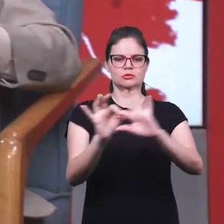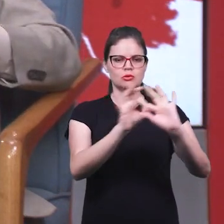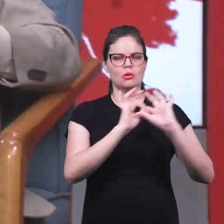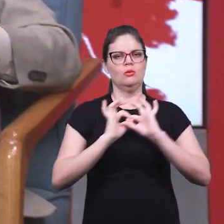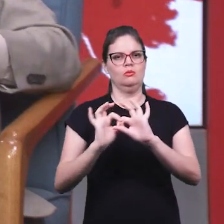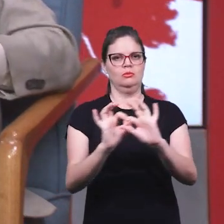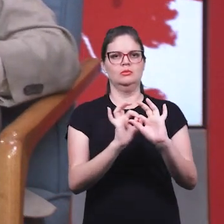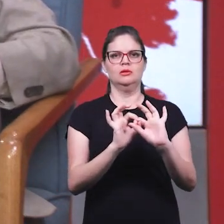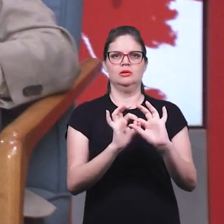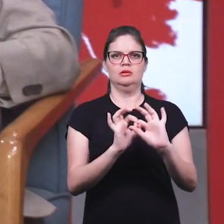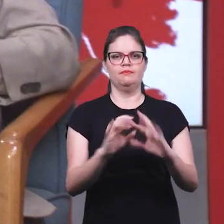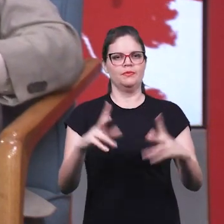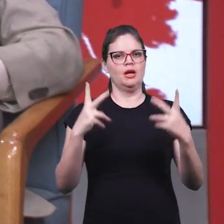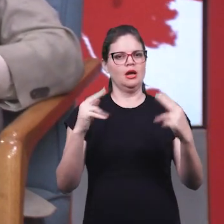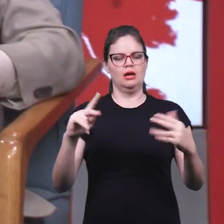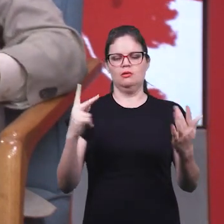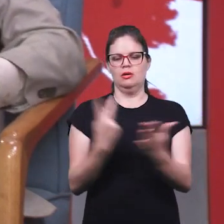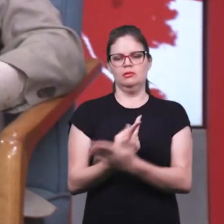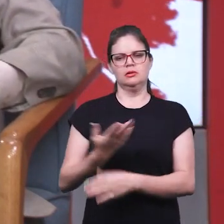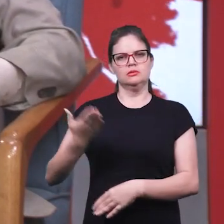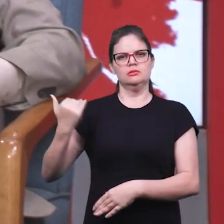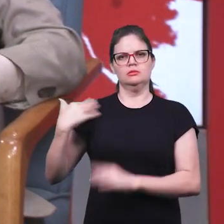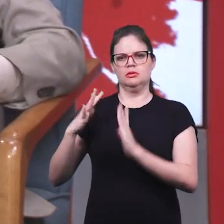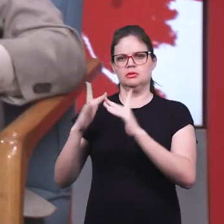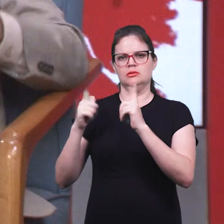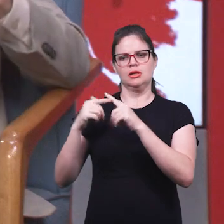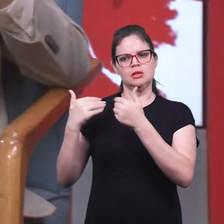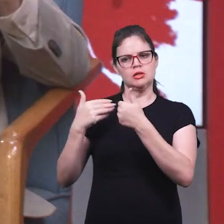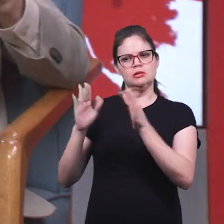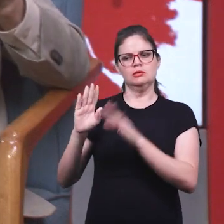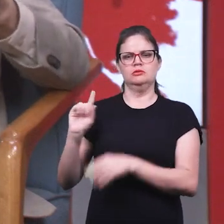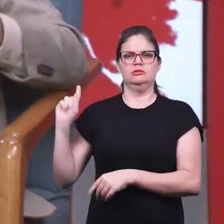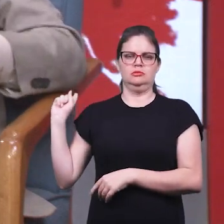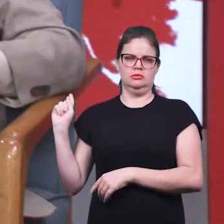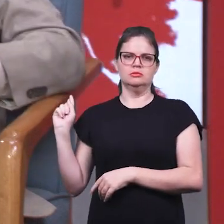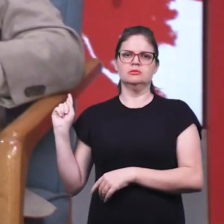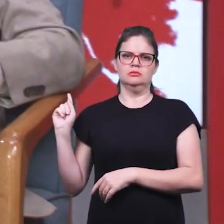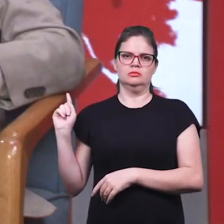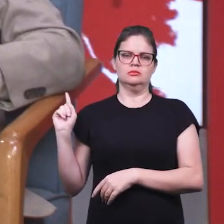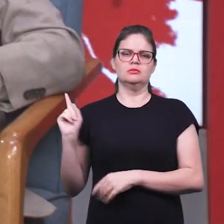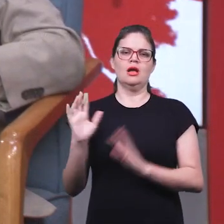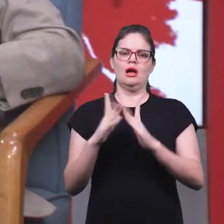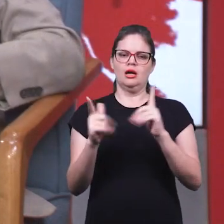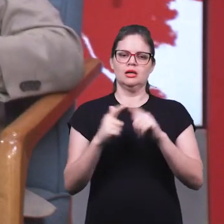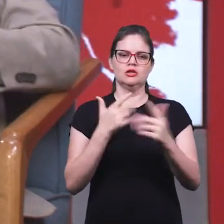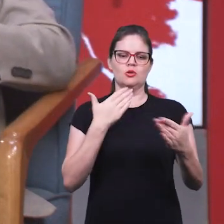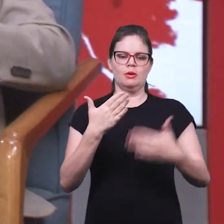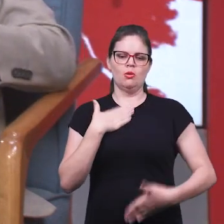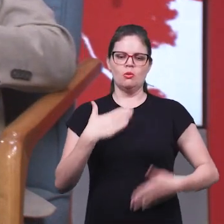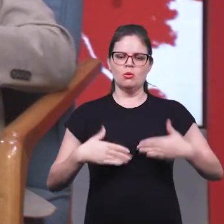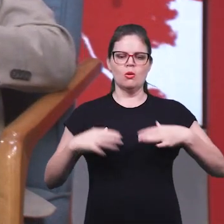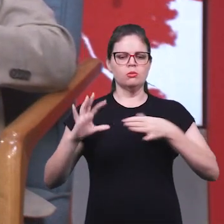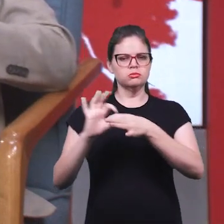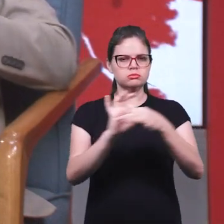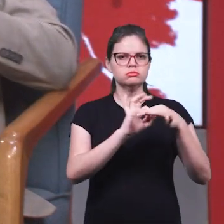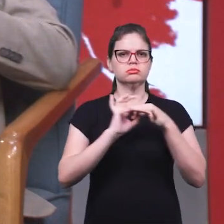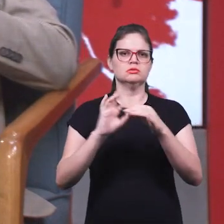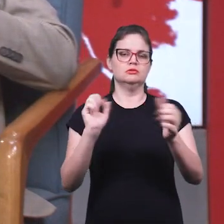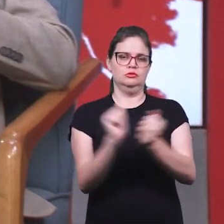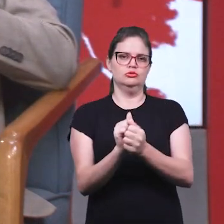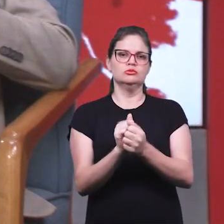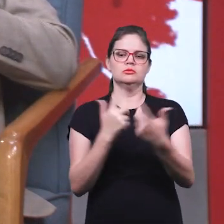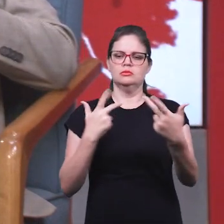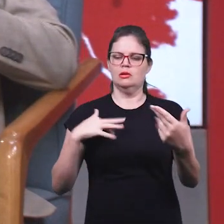Como Deus fez na igreja primitiva, né? A igreja como corpo. Então,